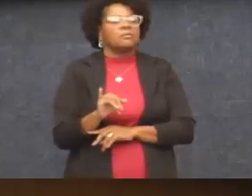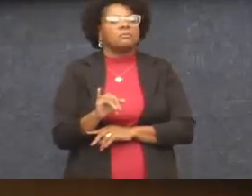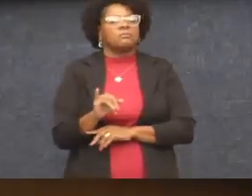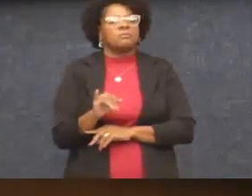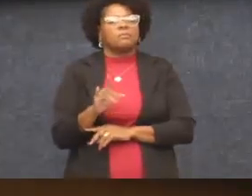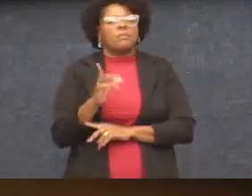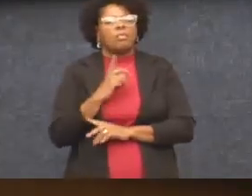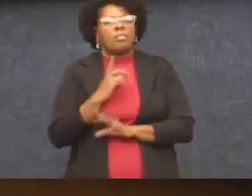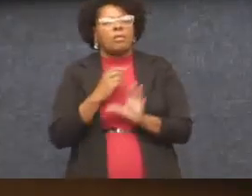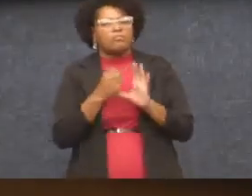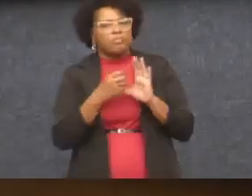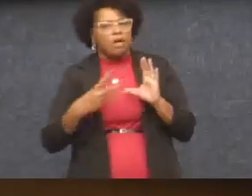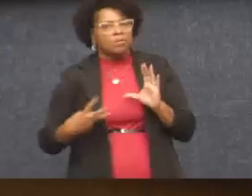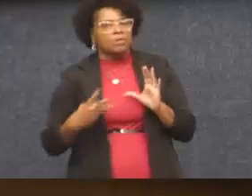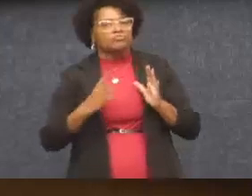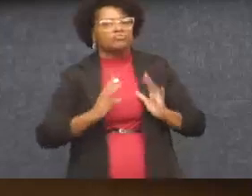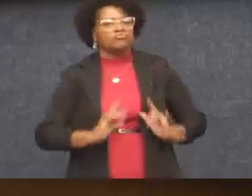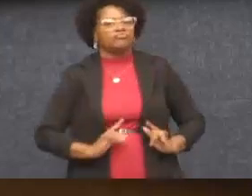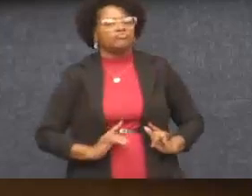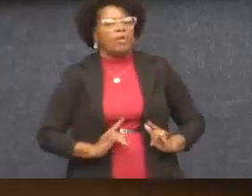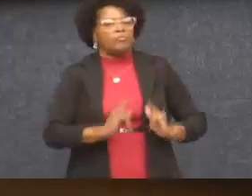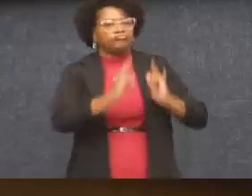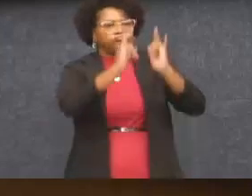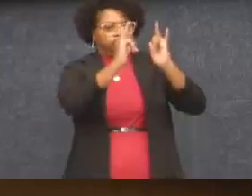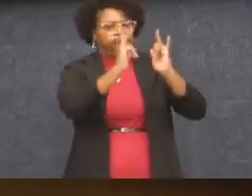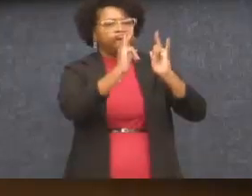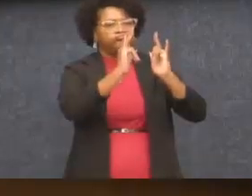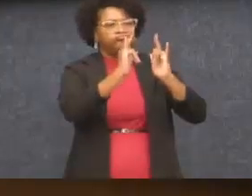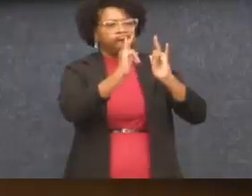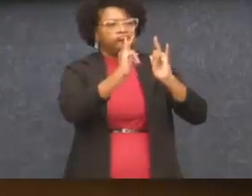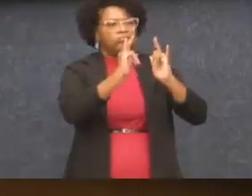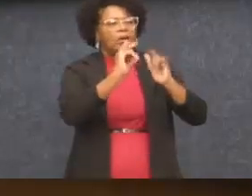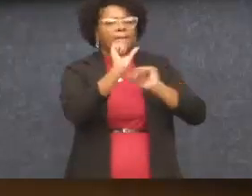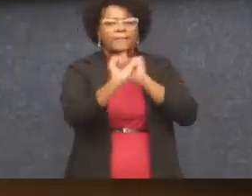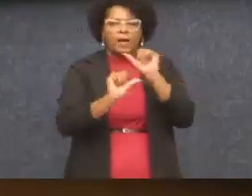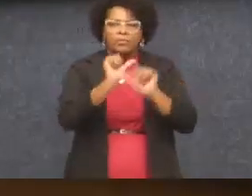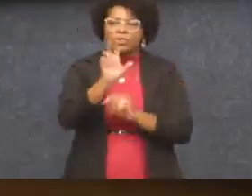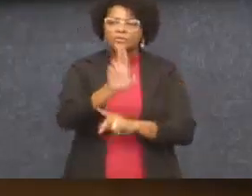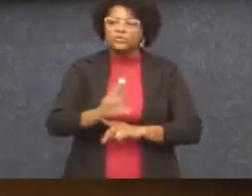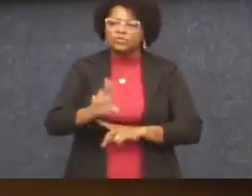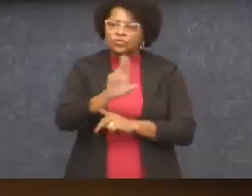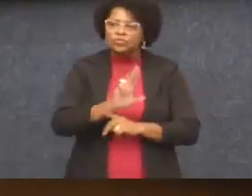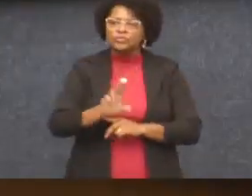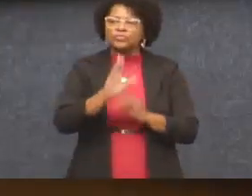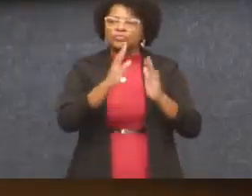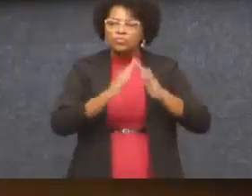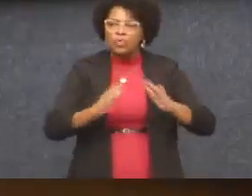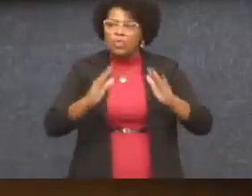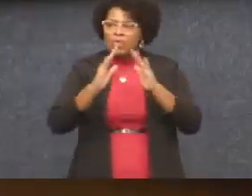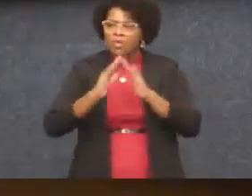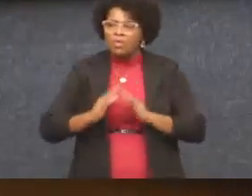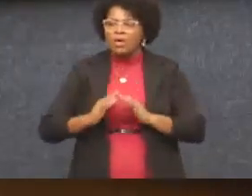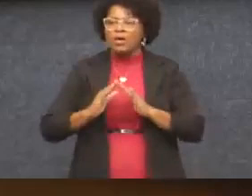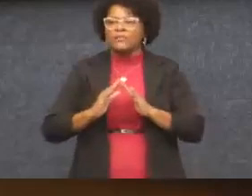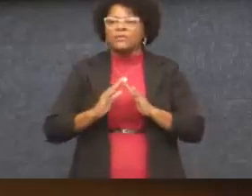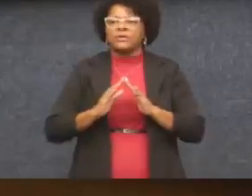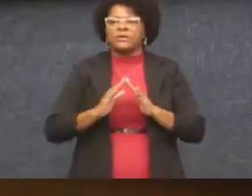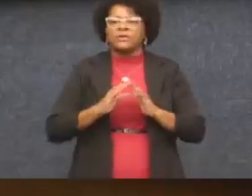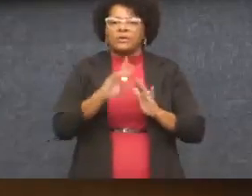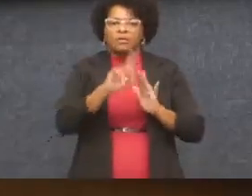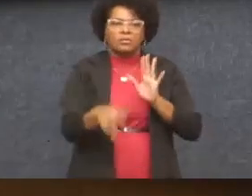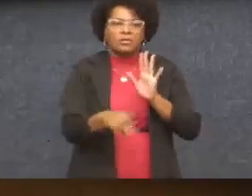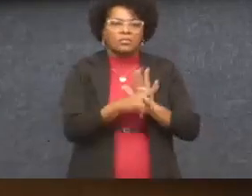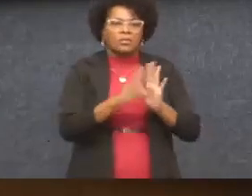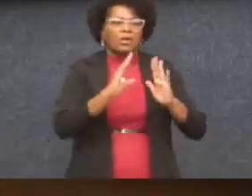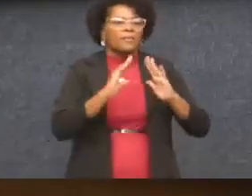caracterizar, inclusive, edificações para mudança de uso, né, de ocupação, uso residencial, enfim,